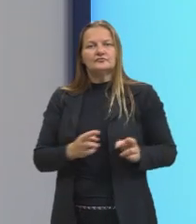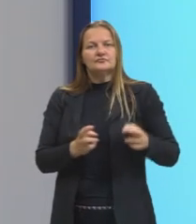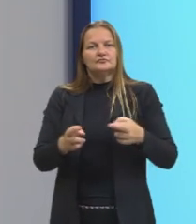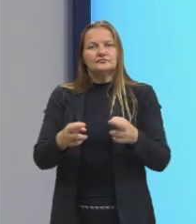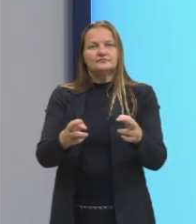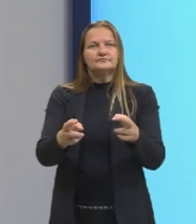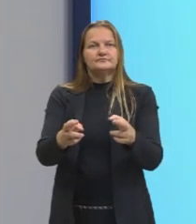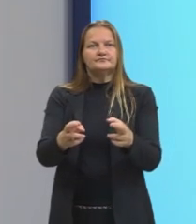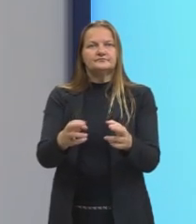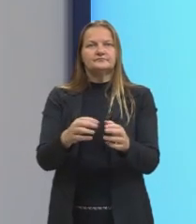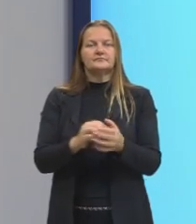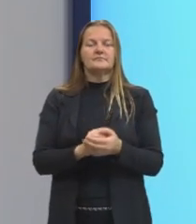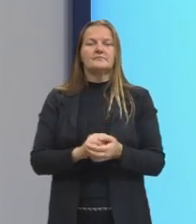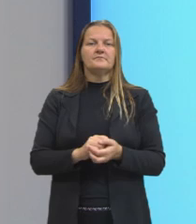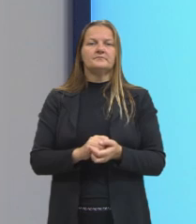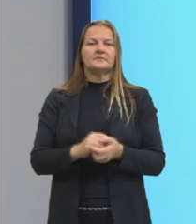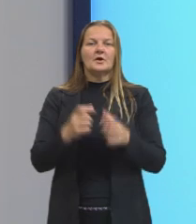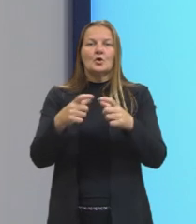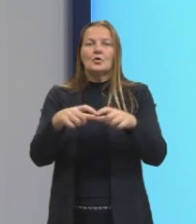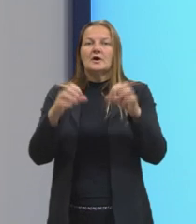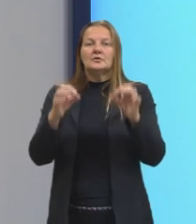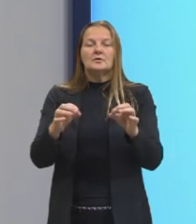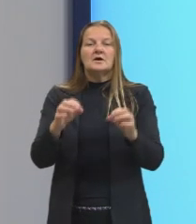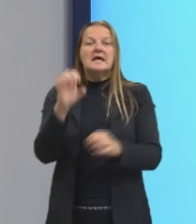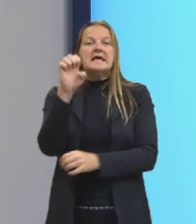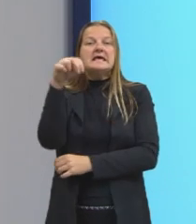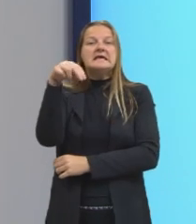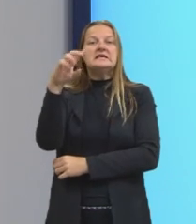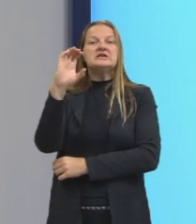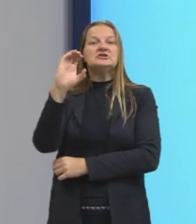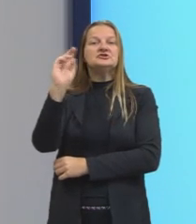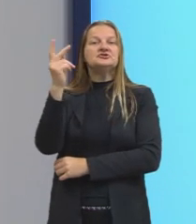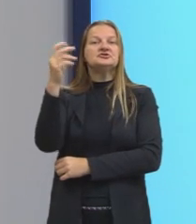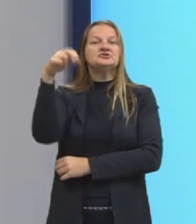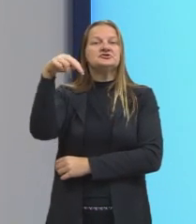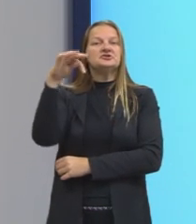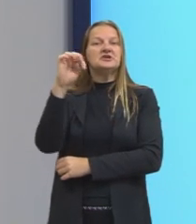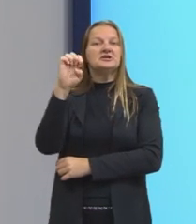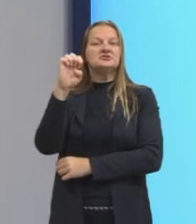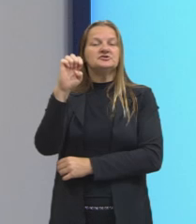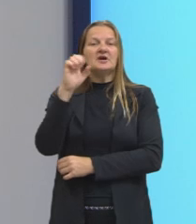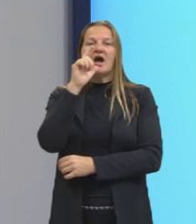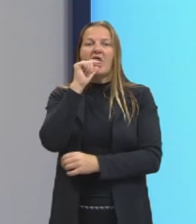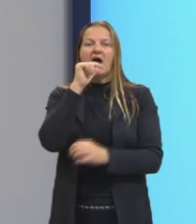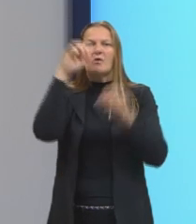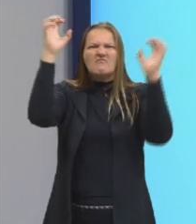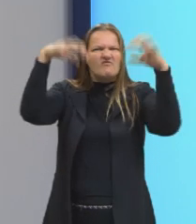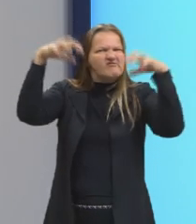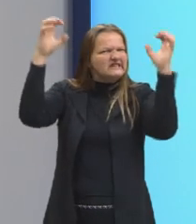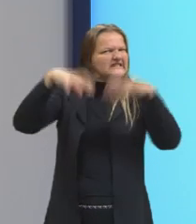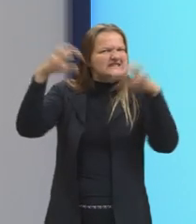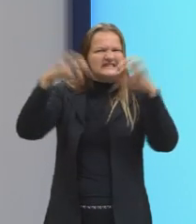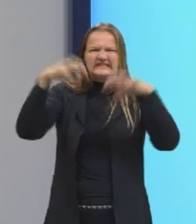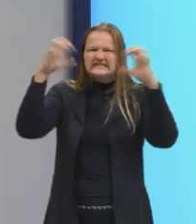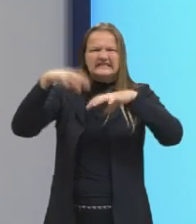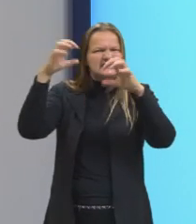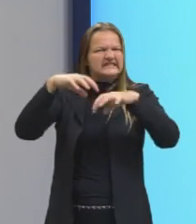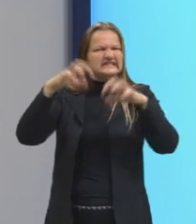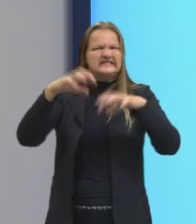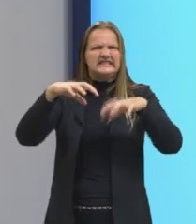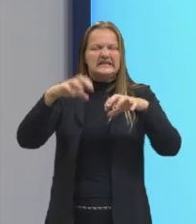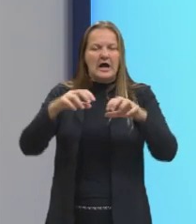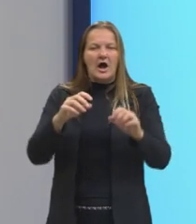região ali então ele coloca aí no local normal a enchente e quando nós temos mais água né mas chuva nessa nesse ambiente